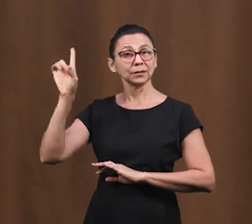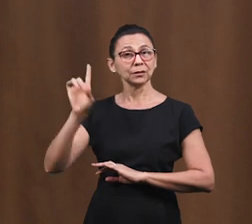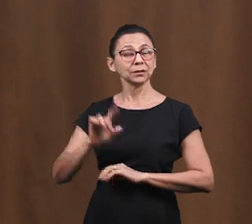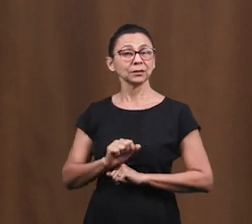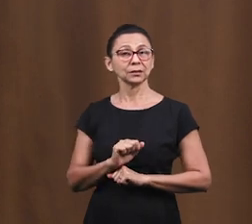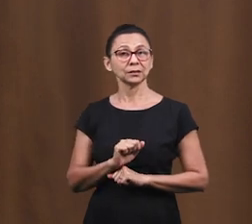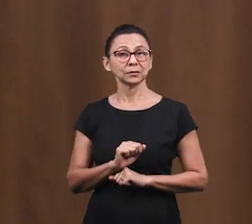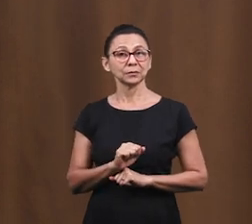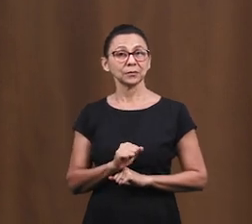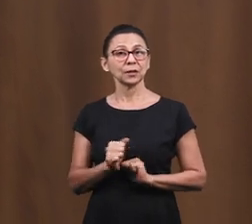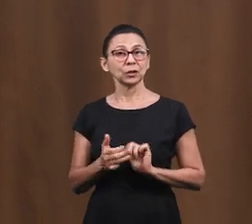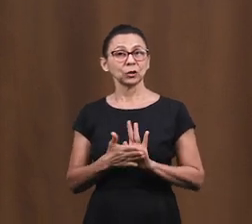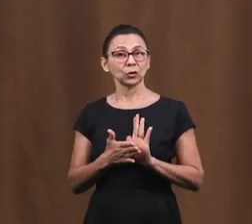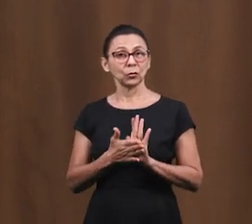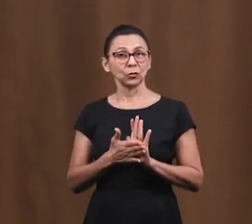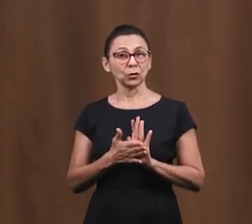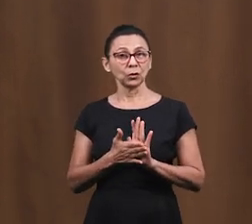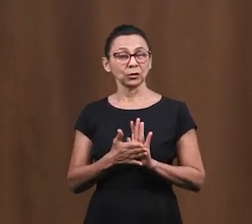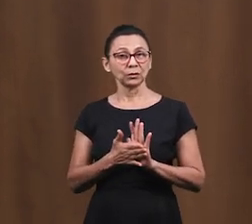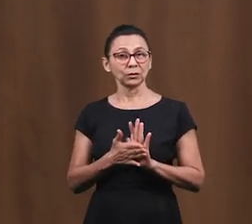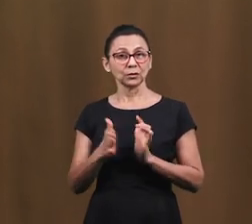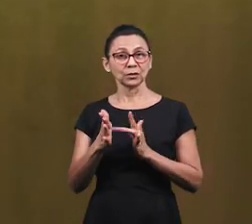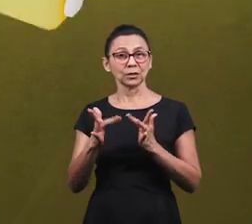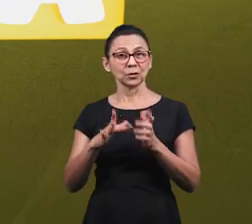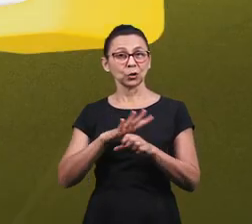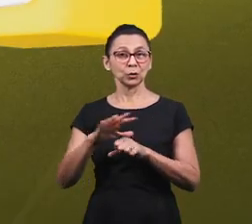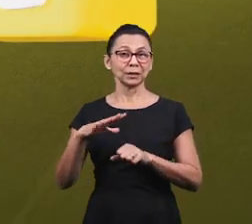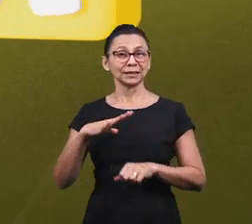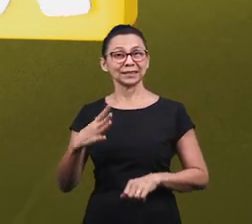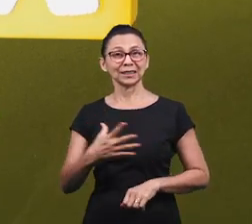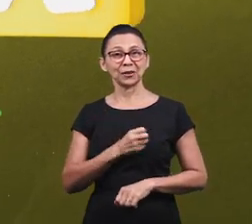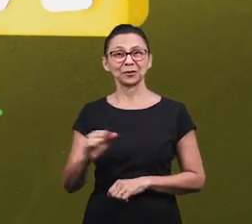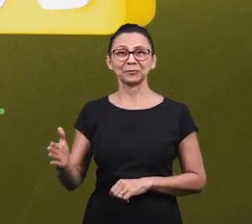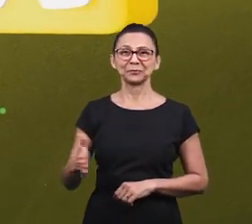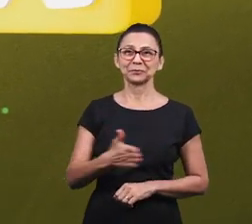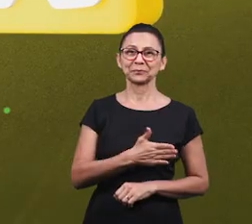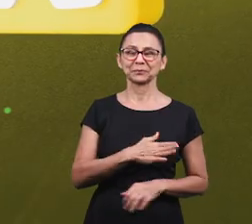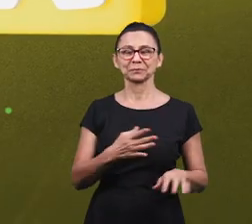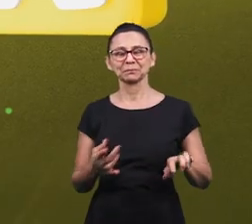cantando o louvor Jesus cura e salva.